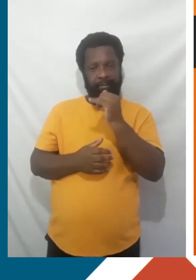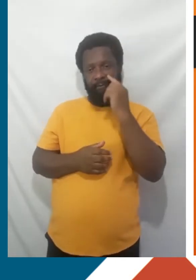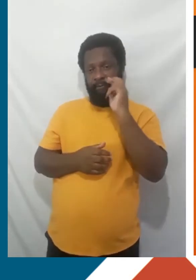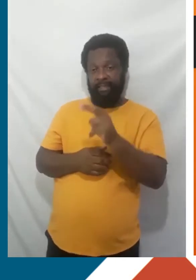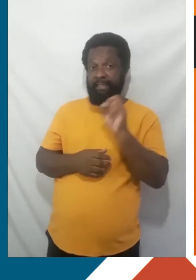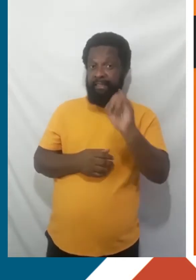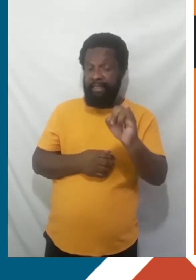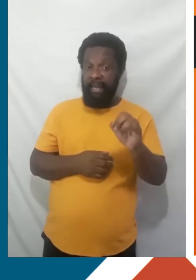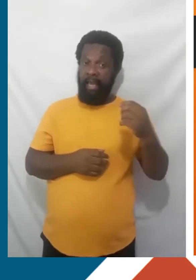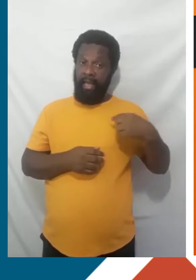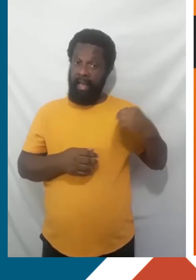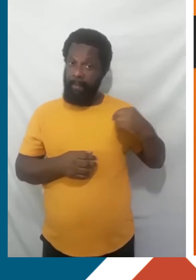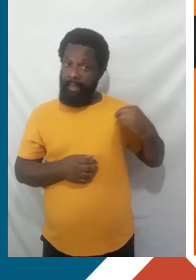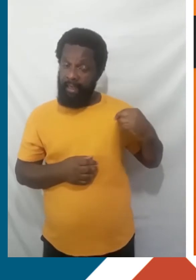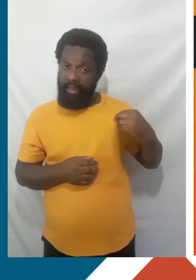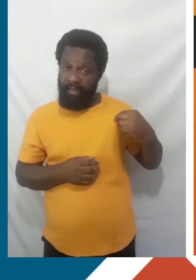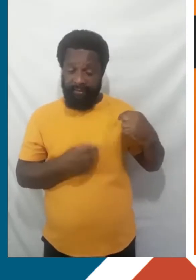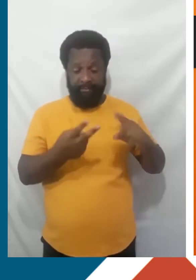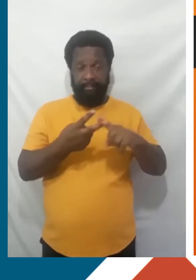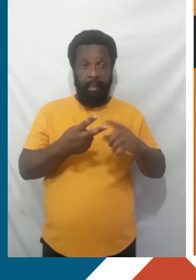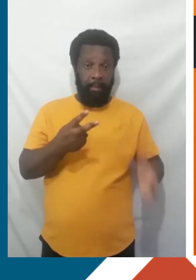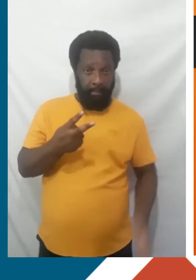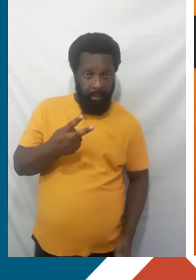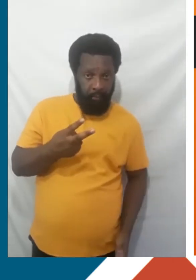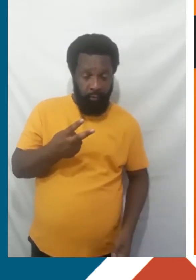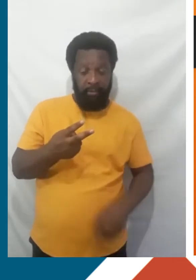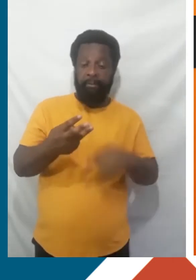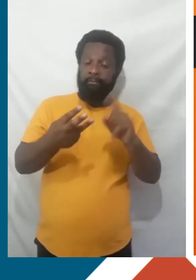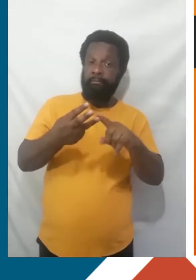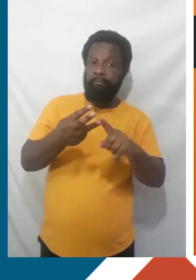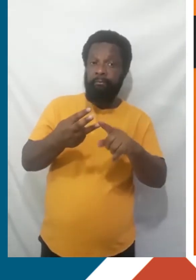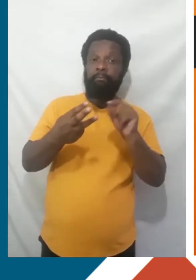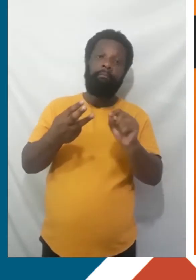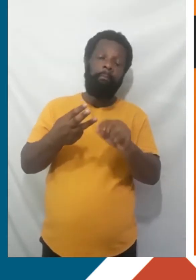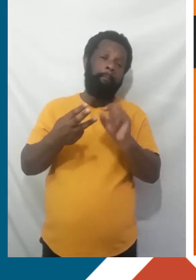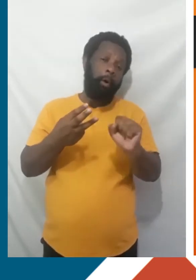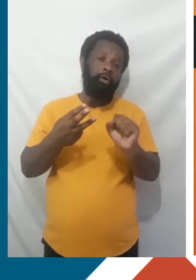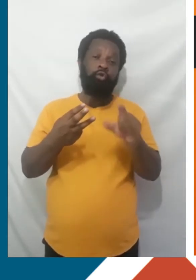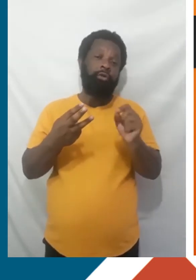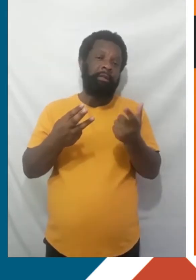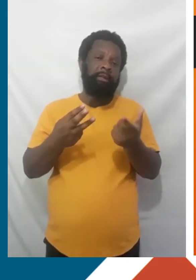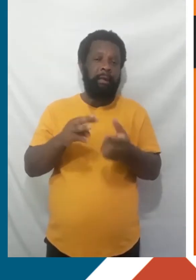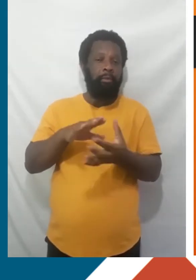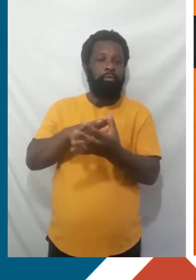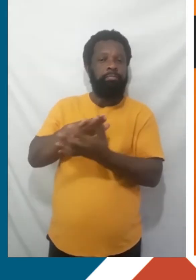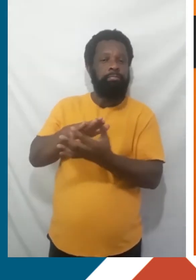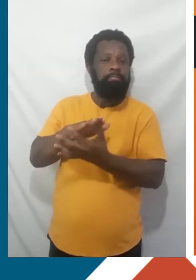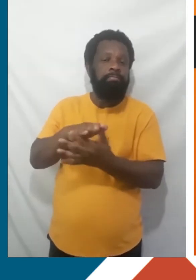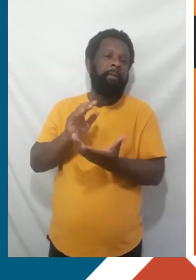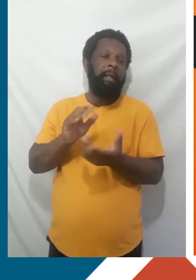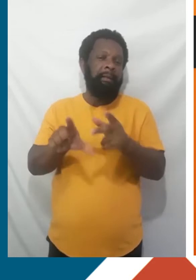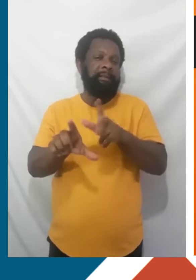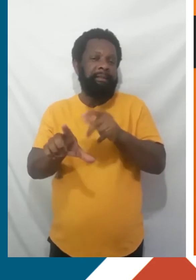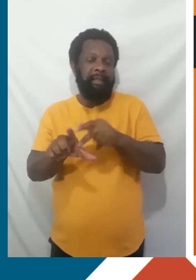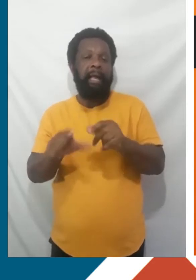nesse problema, se além da camisa e da bermuda ele tivesse que escolher, no caso, o par de tênis que